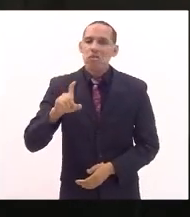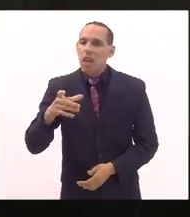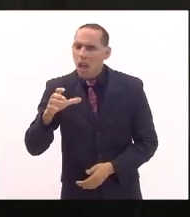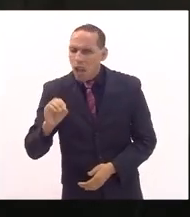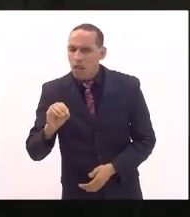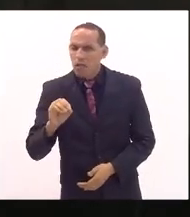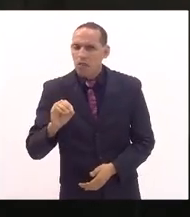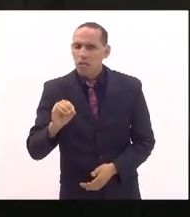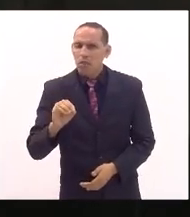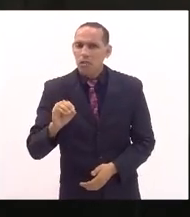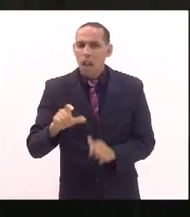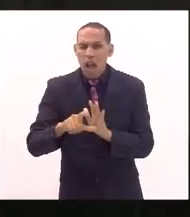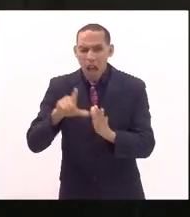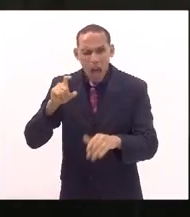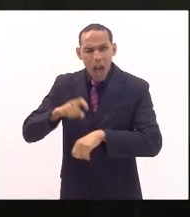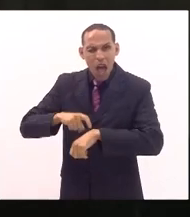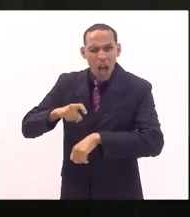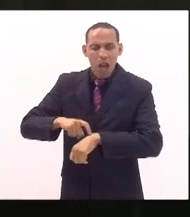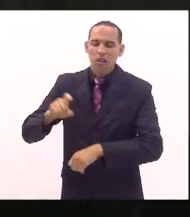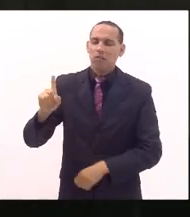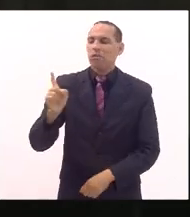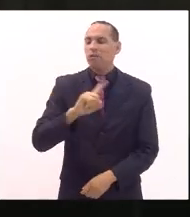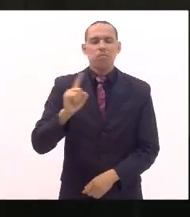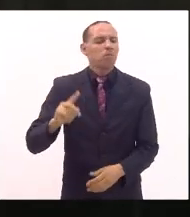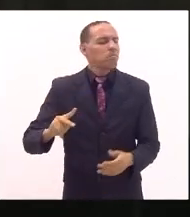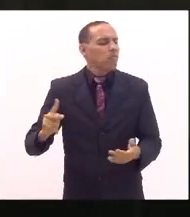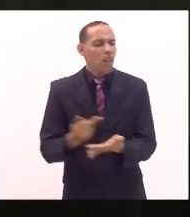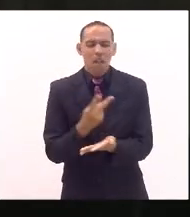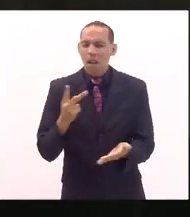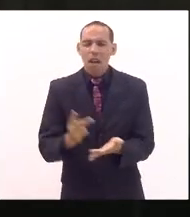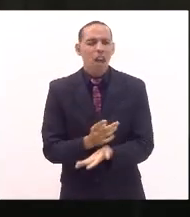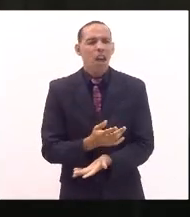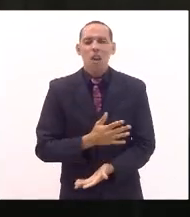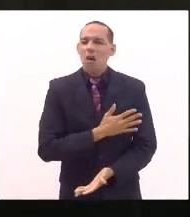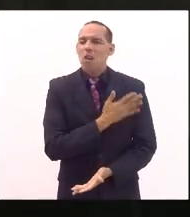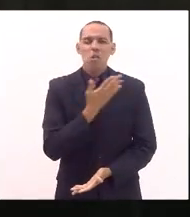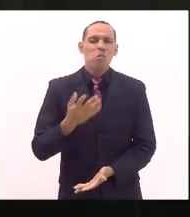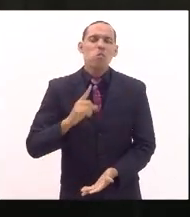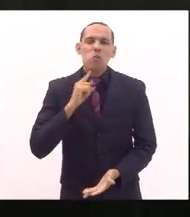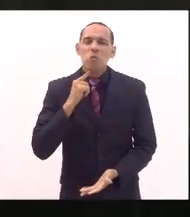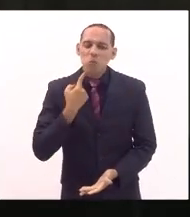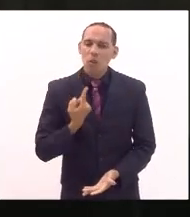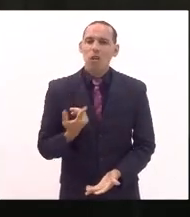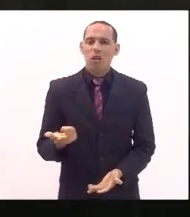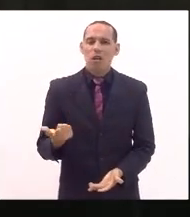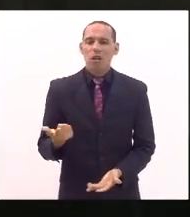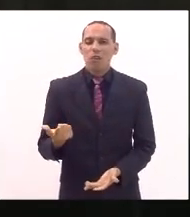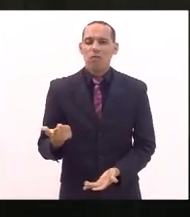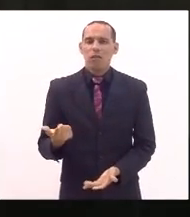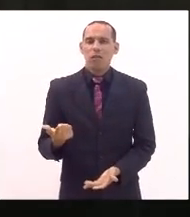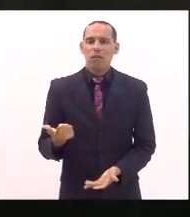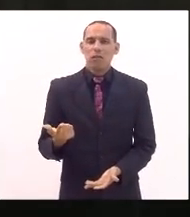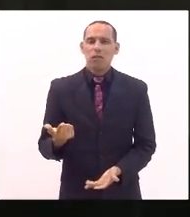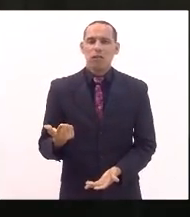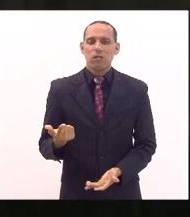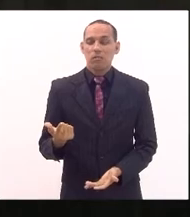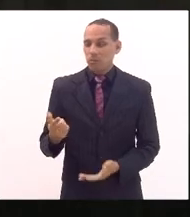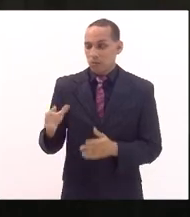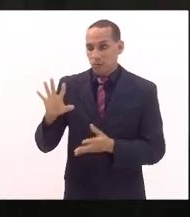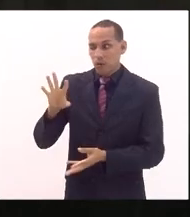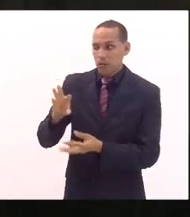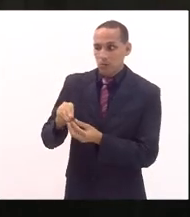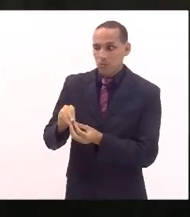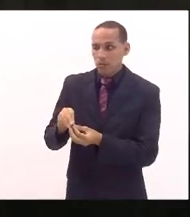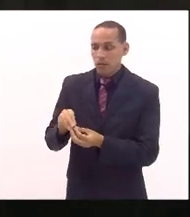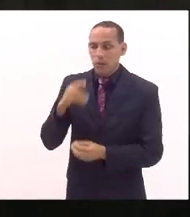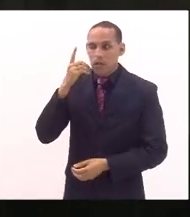Isso é uma viu pagamento muito grande por incrível que pareça quando se fala isso aí